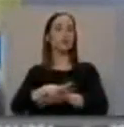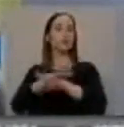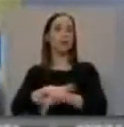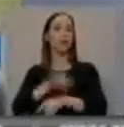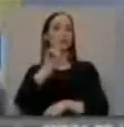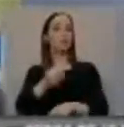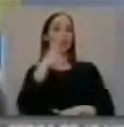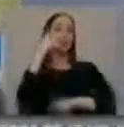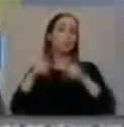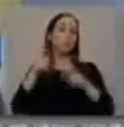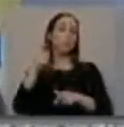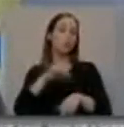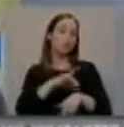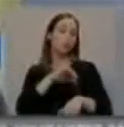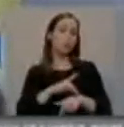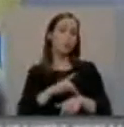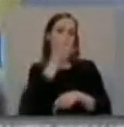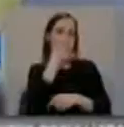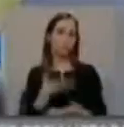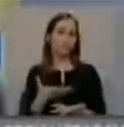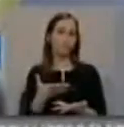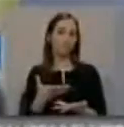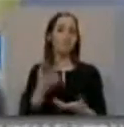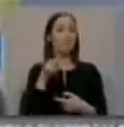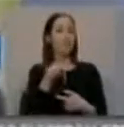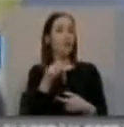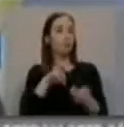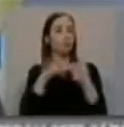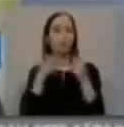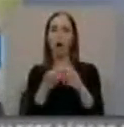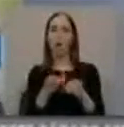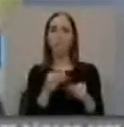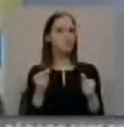aqueles que estão em situação de doença, os mais fragilizados. Não é por aí que vamos resolver o problema